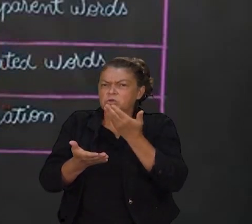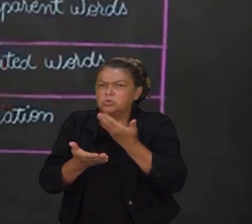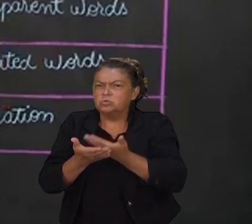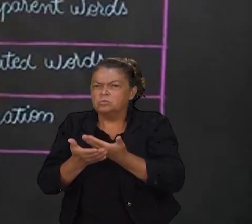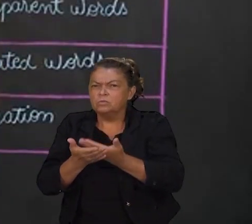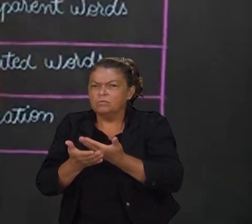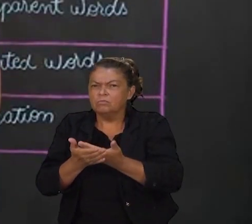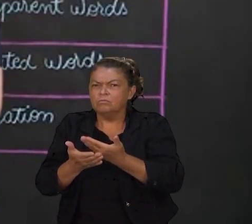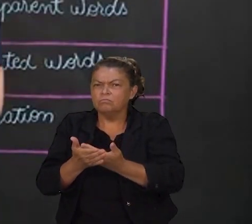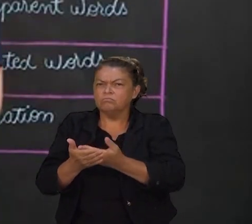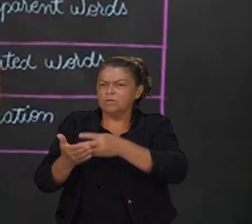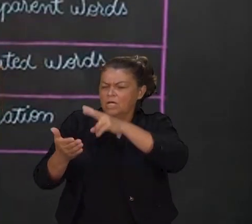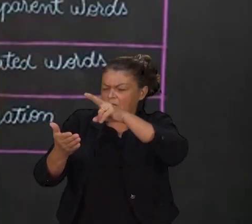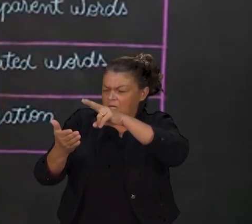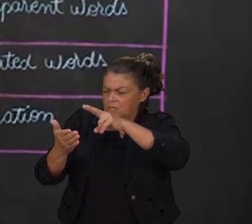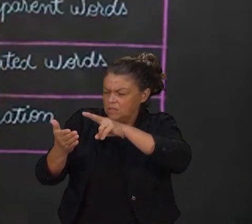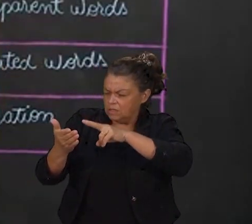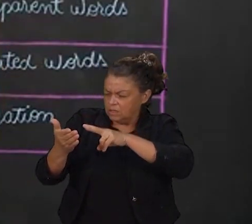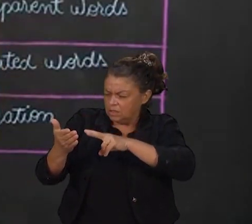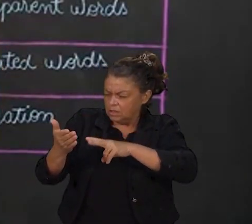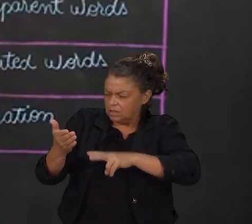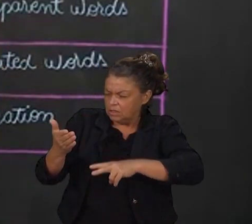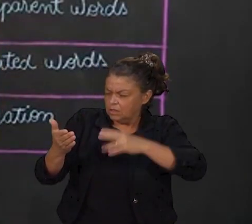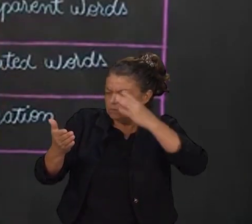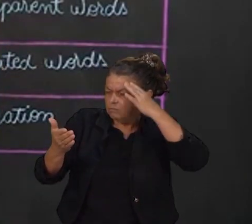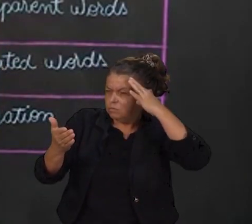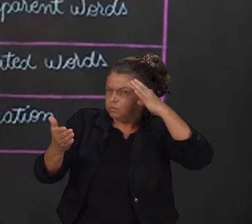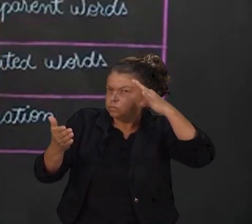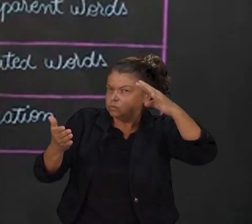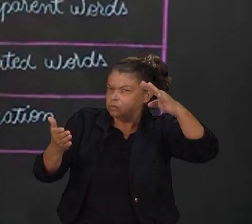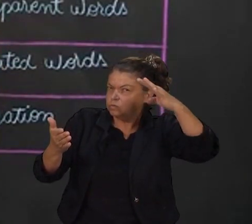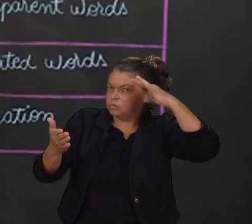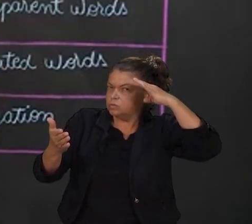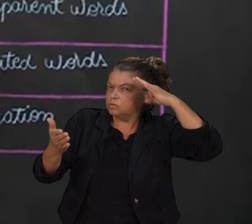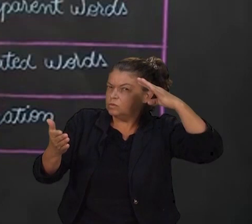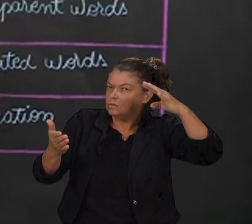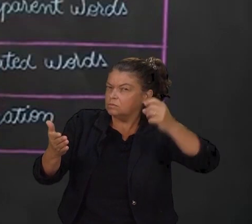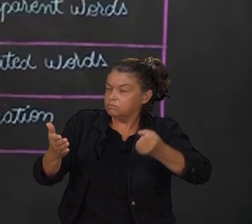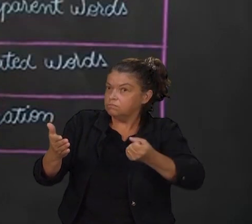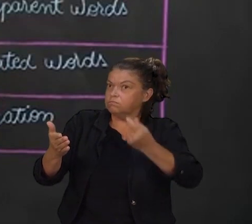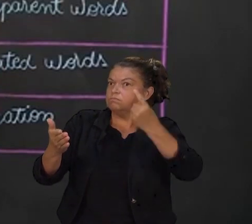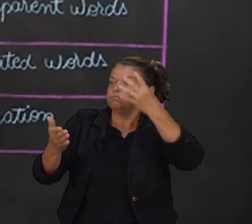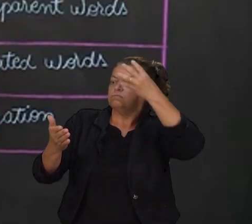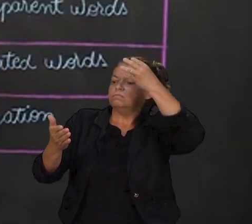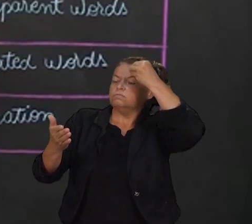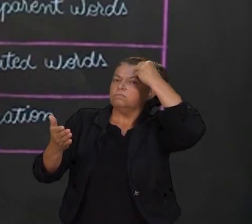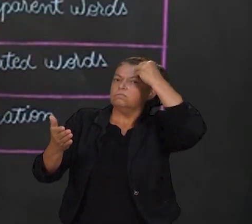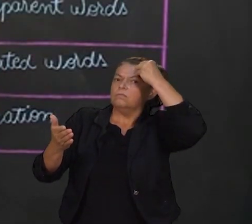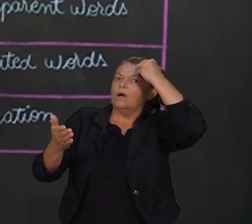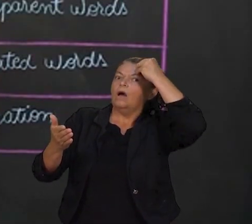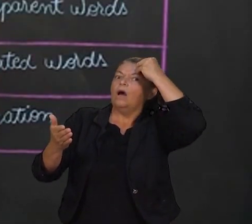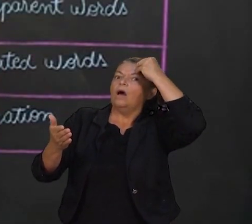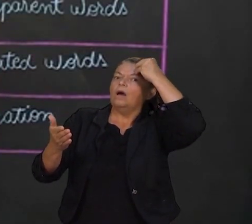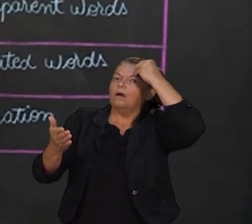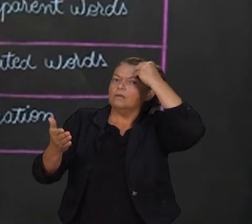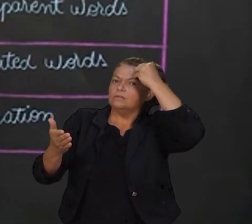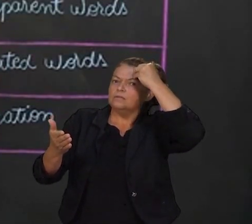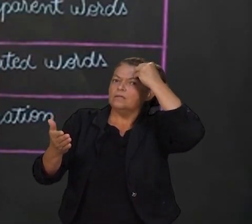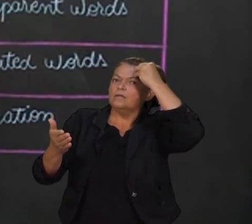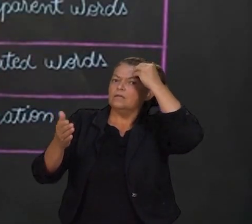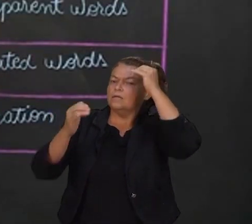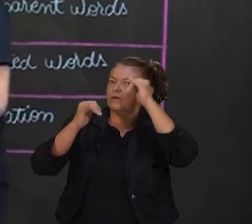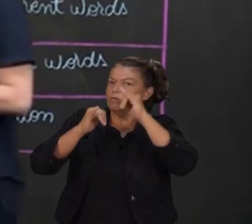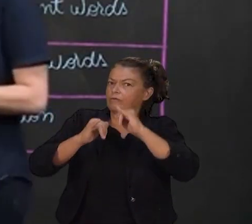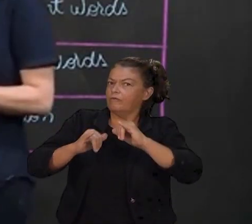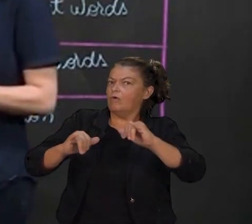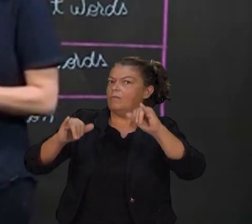geral desse texto. Eu meio que comecei a fazer um skimming aqui no momento em que eu visitei essa informação não